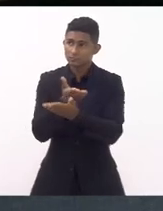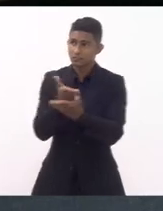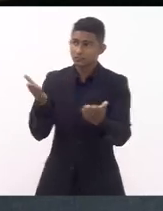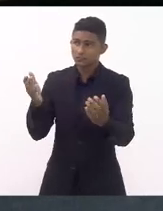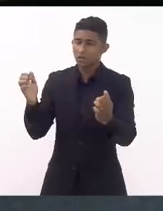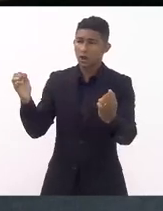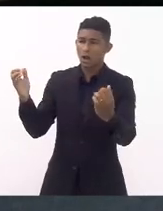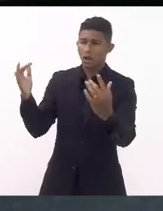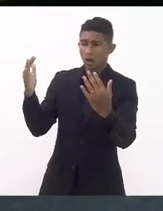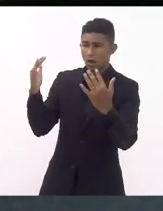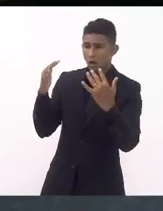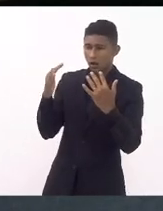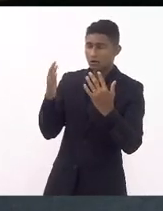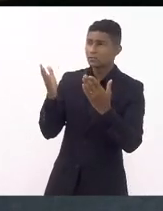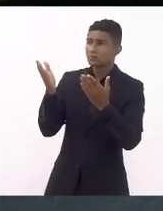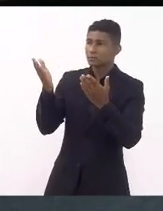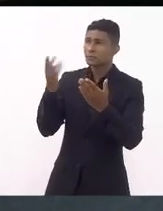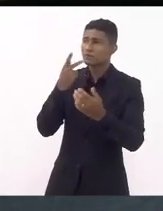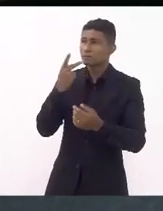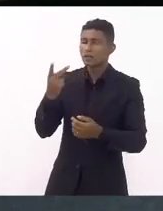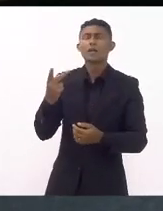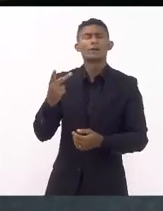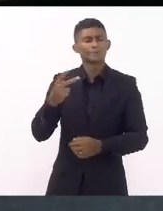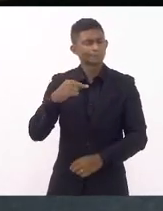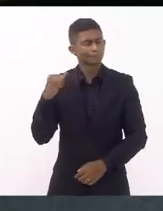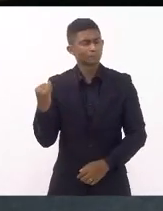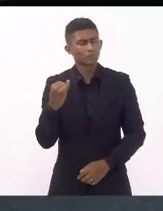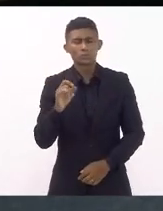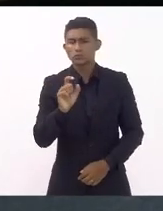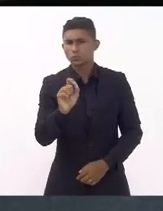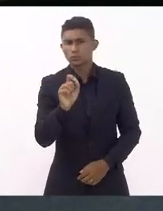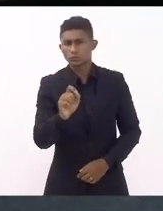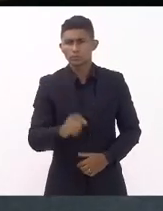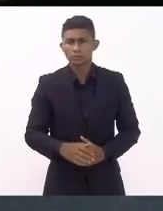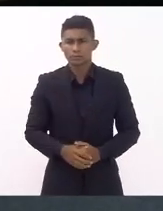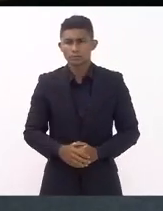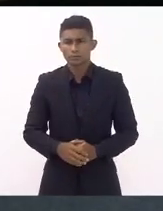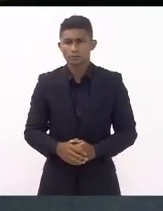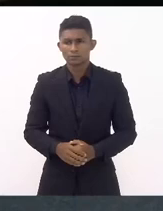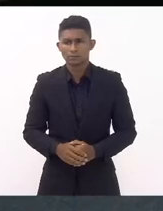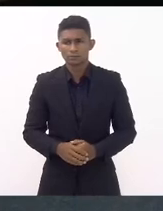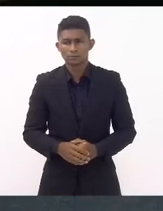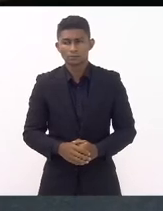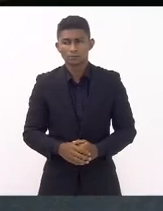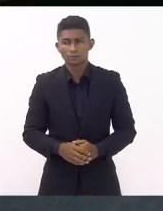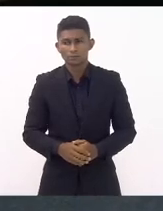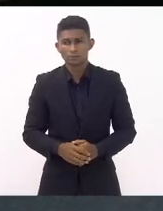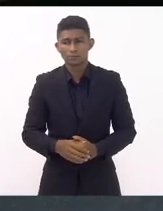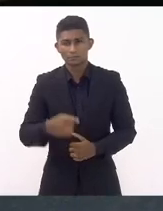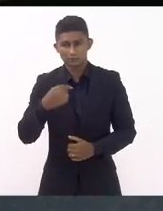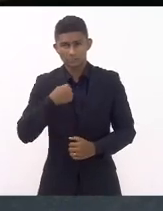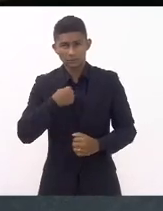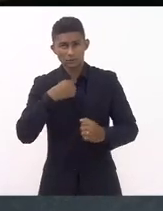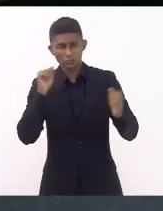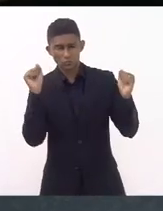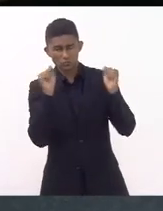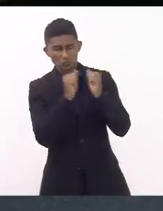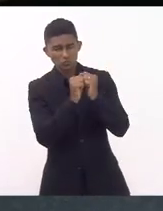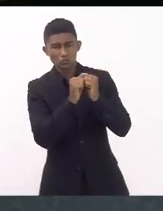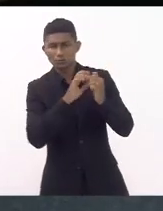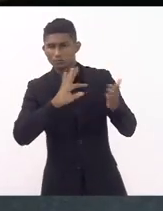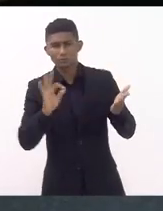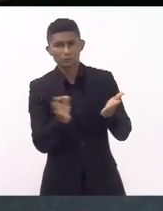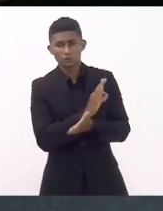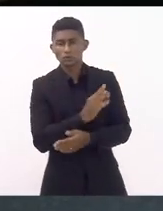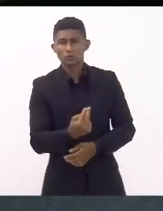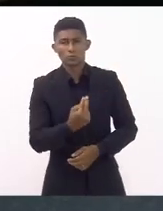que estão aqui na galeria, uma coisa muito importante. Eu não vou aceitar a coautoria, porque eu tenho que dar parecer. Eu